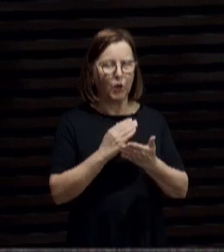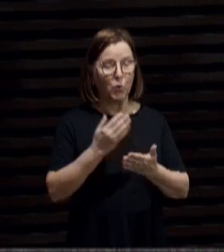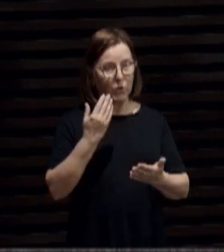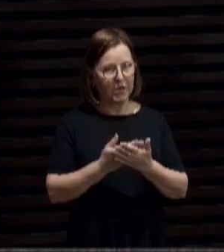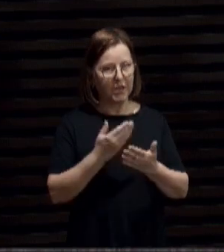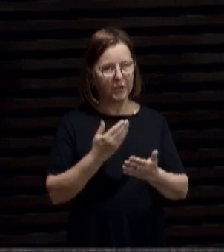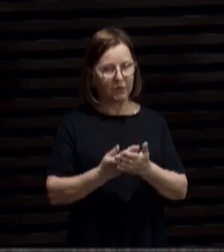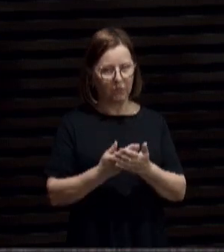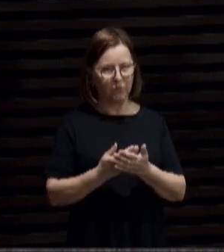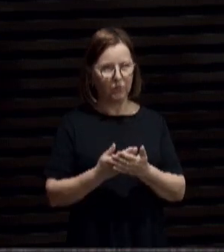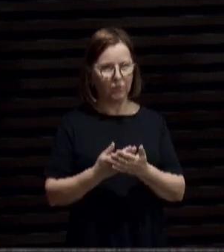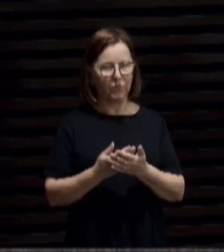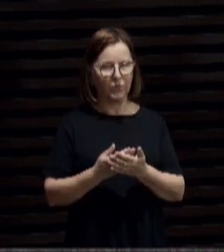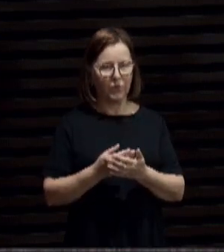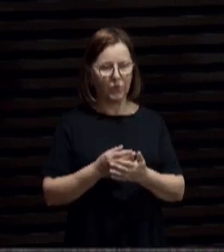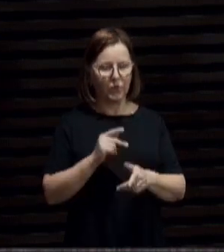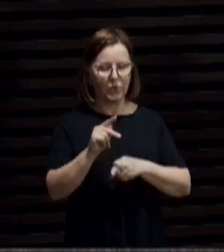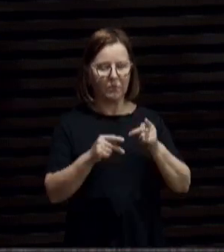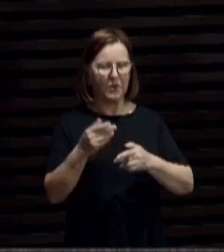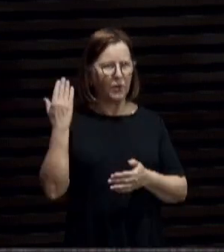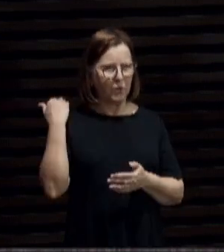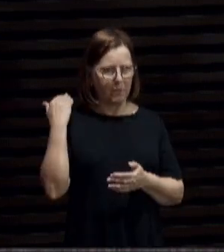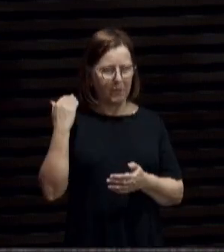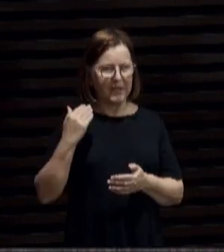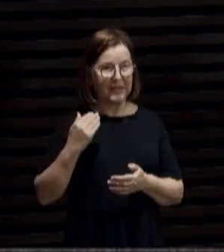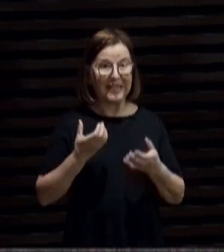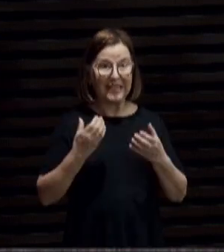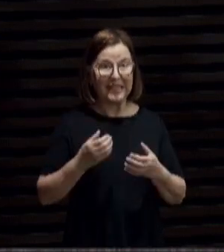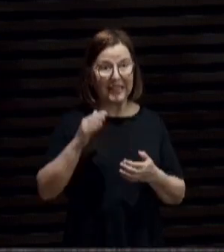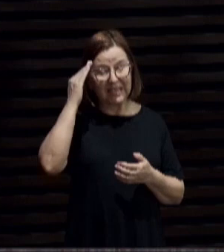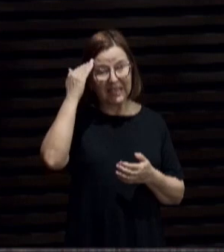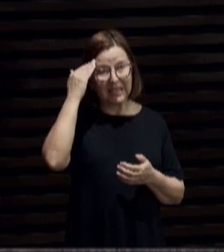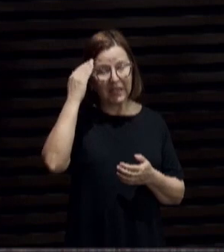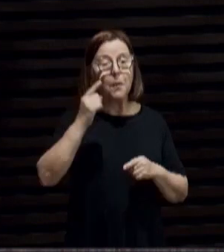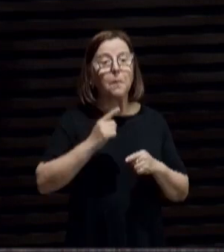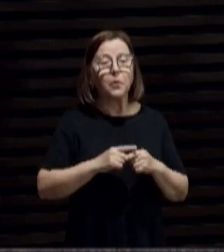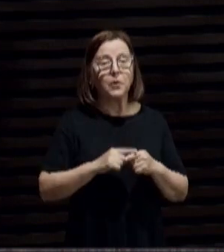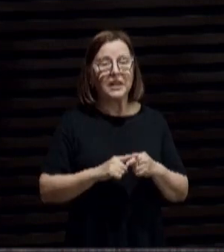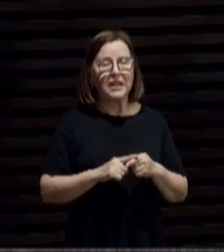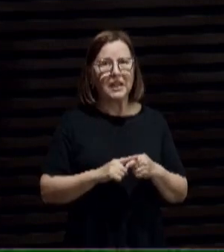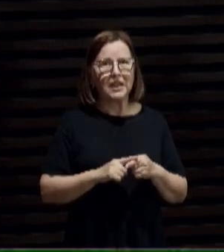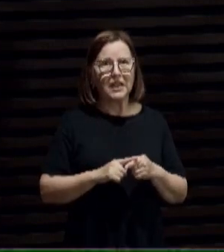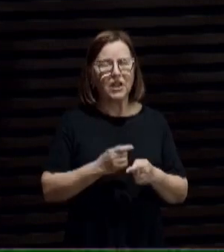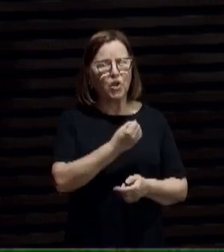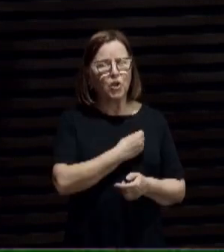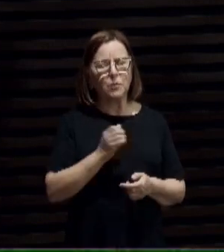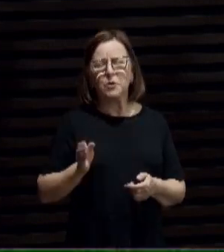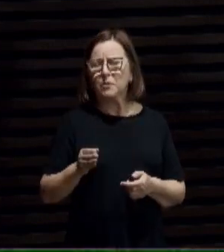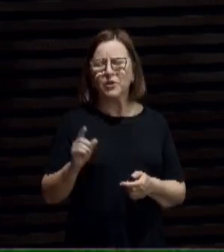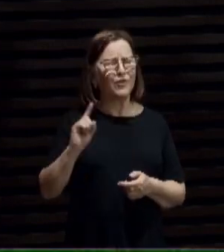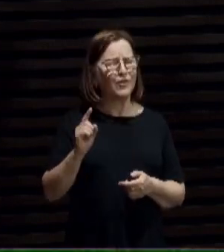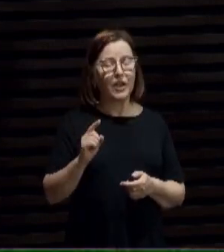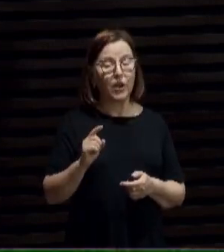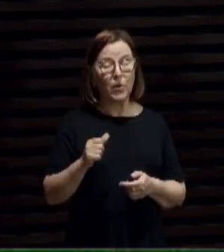desde o passado tentando entender por que não eram 154, 152,